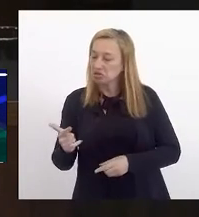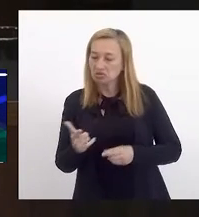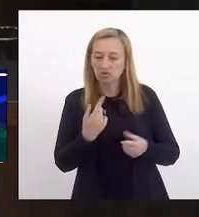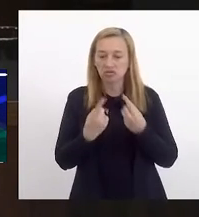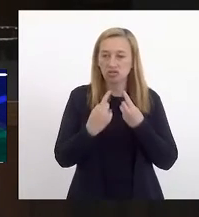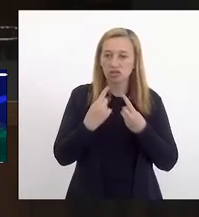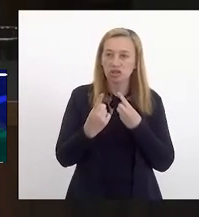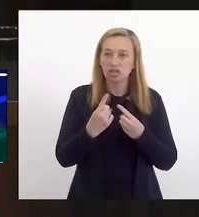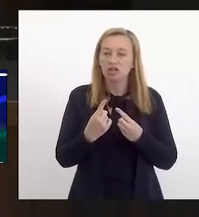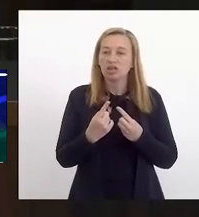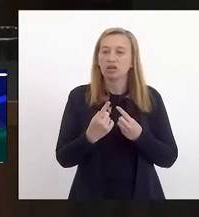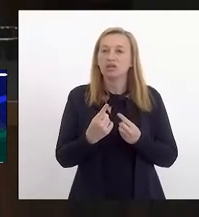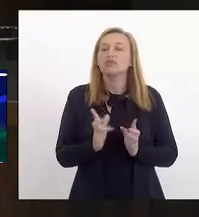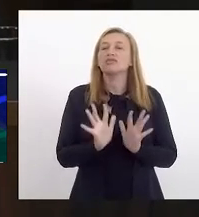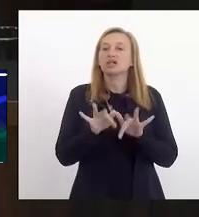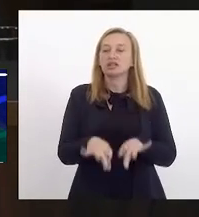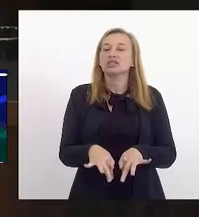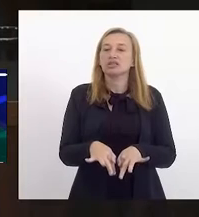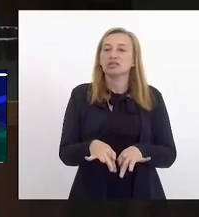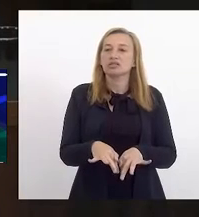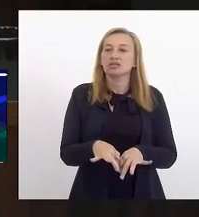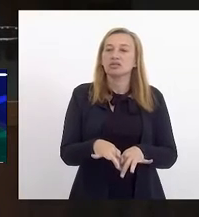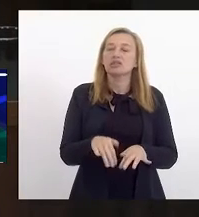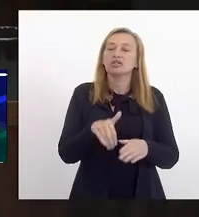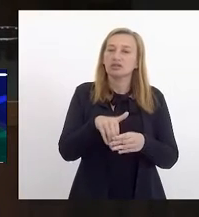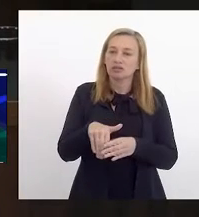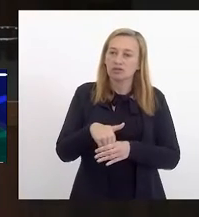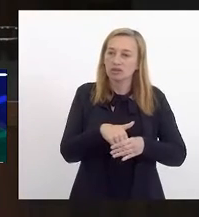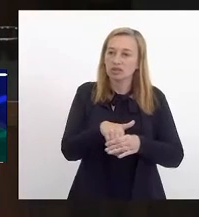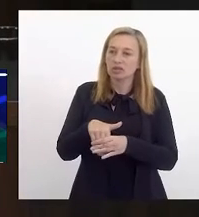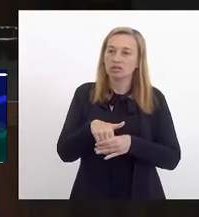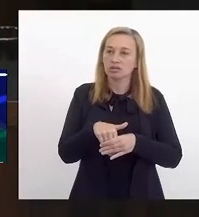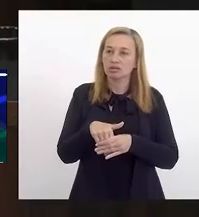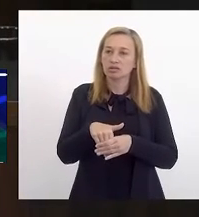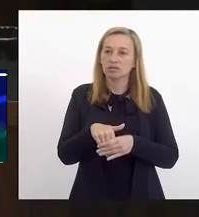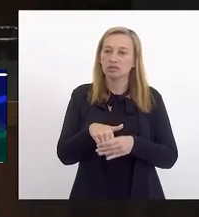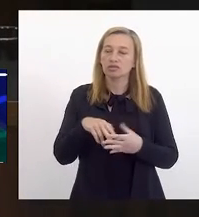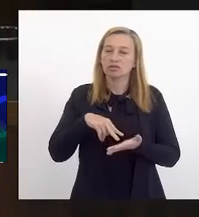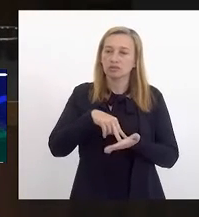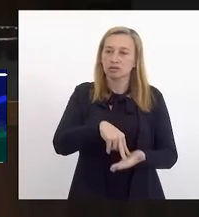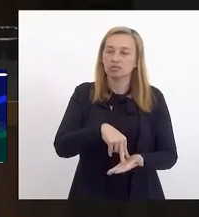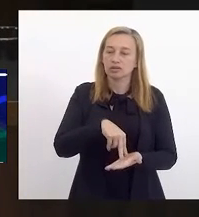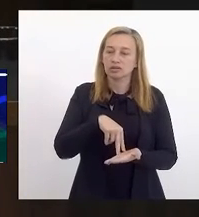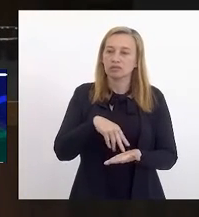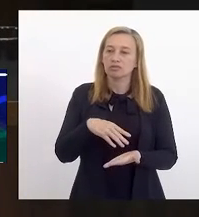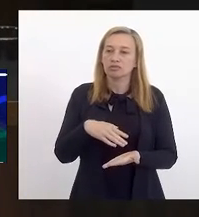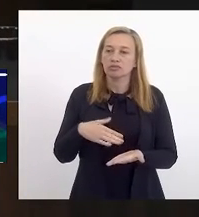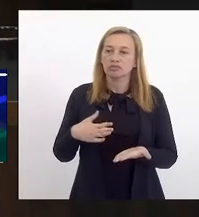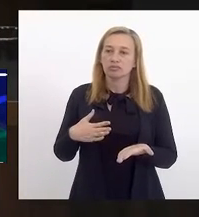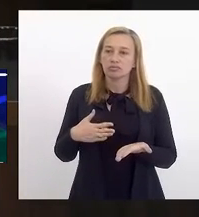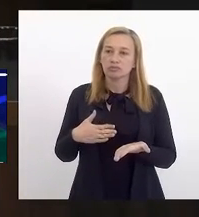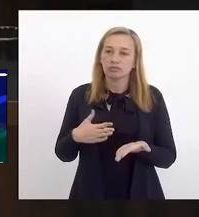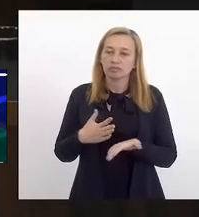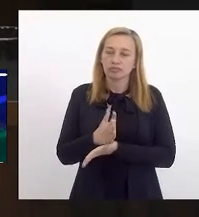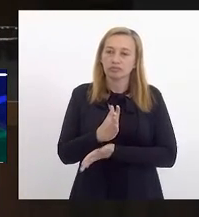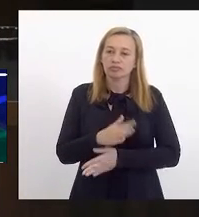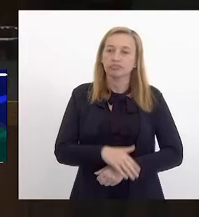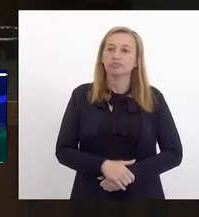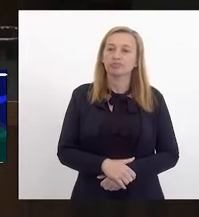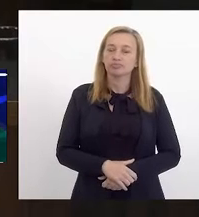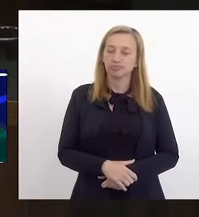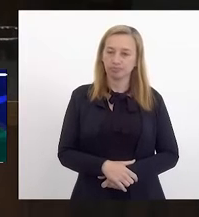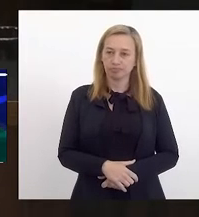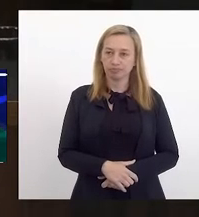quem queira discutir, encerrada a discussão, em votação. Senhores que aprovam, permaneça como estão.